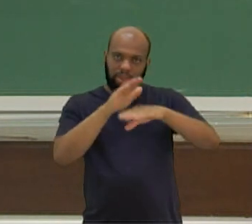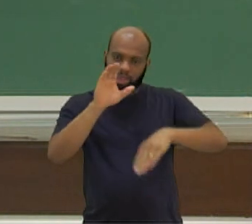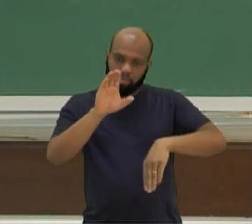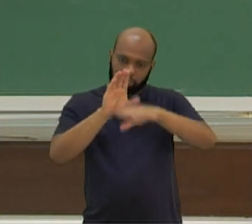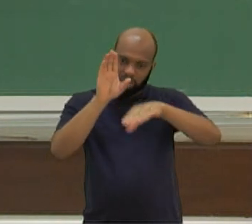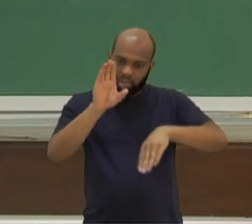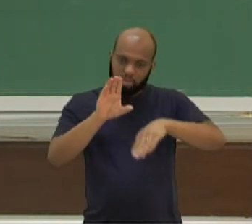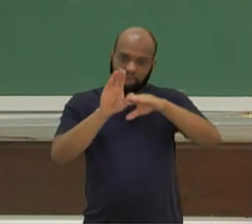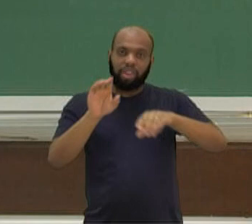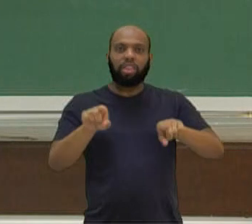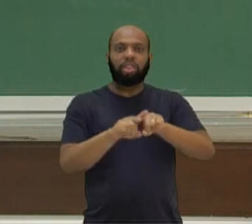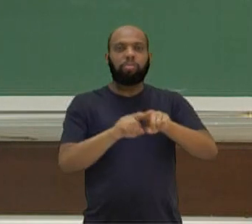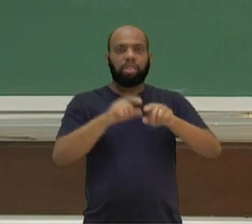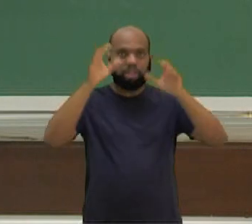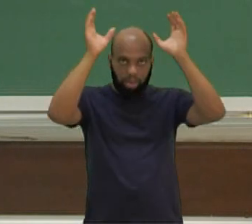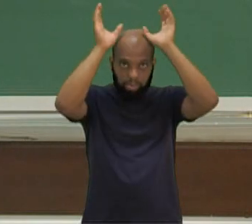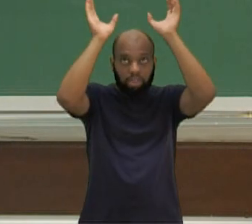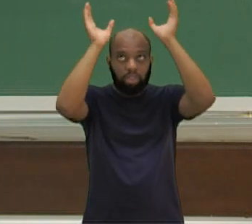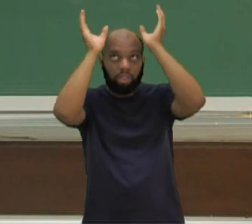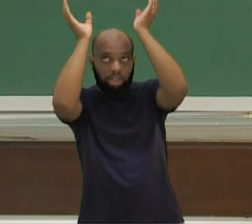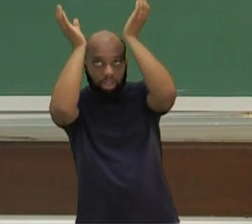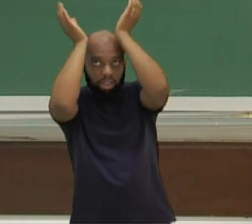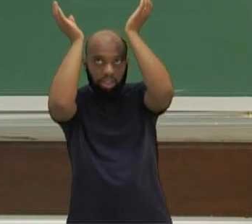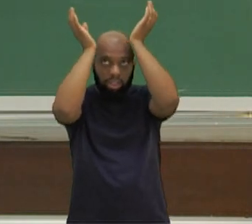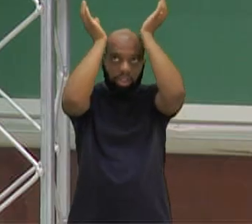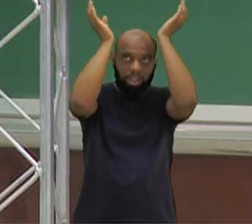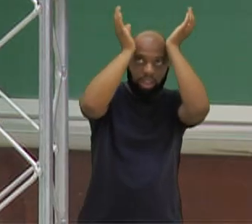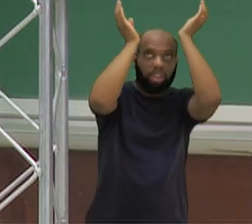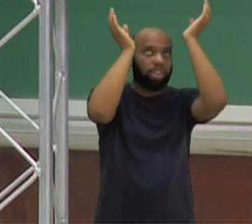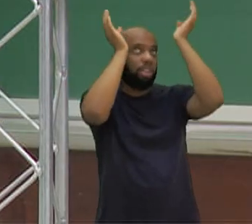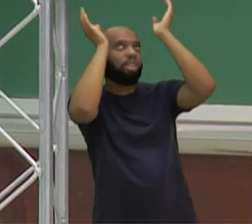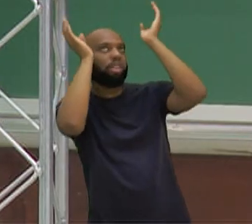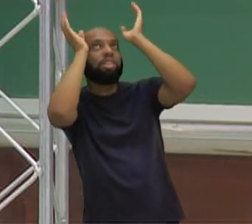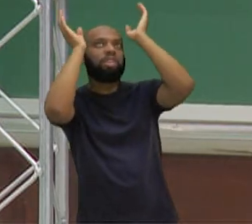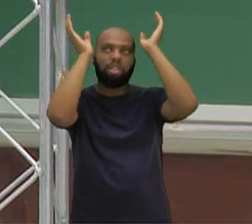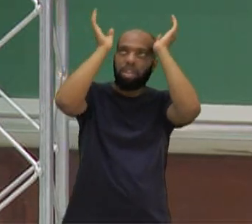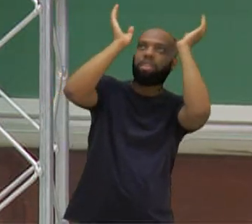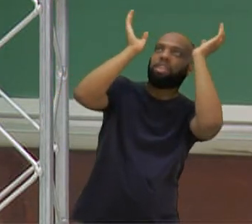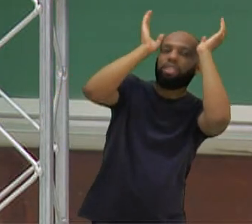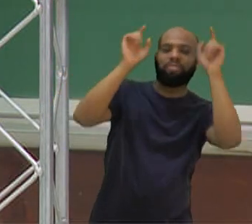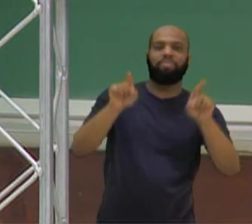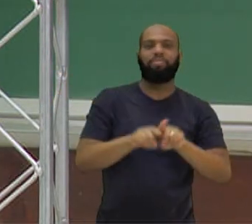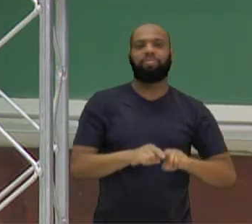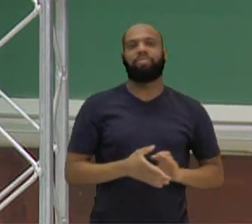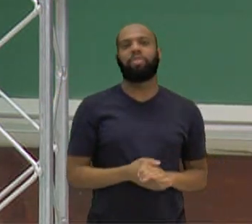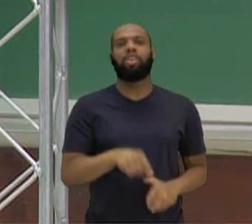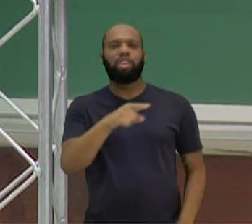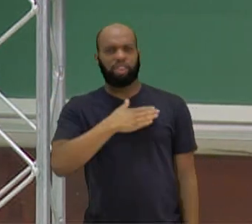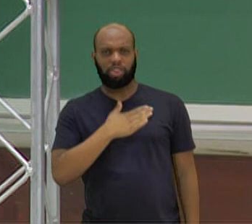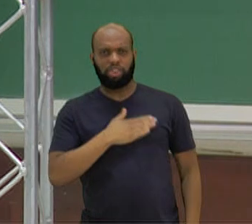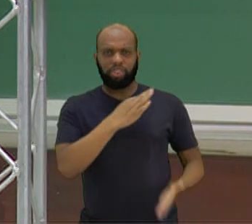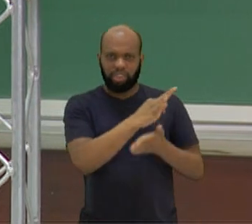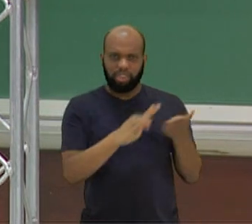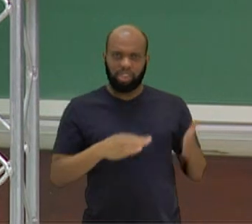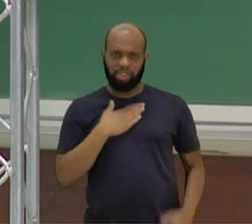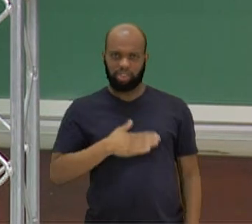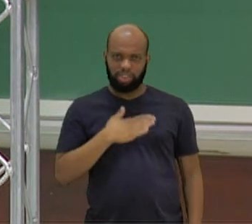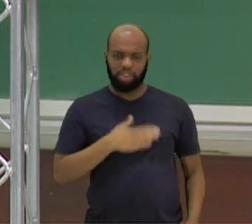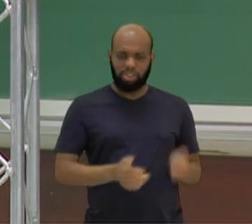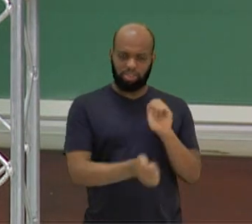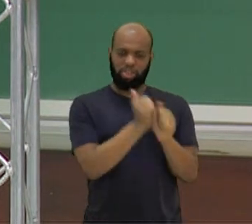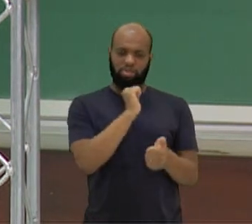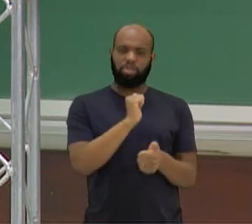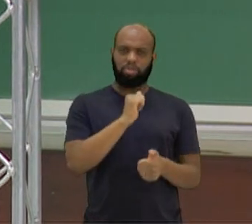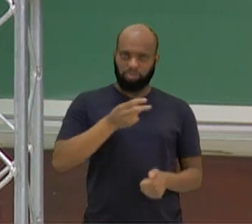aí, gostaram? Gostaram desse texto? Vocês gostam ainda de futebol? Ainda